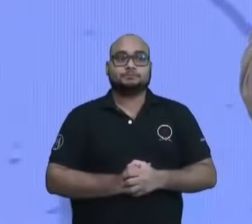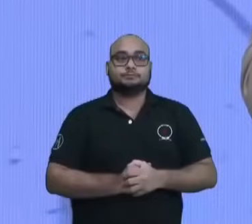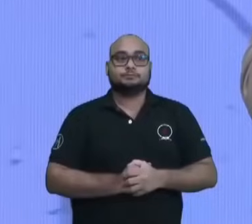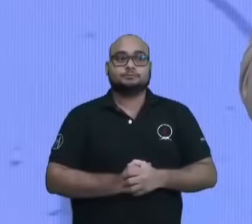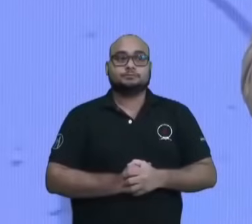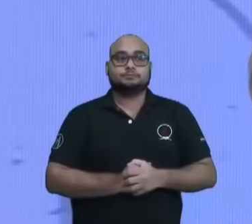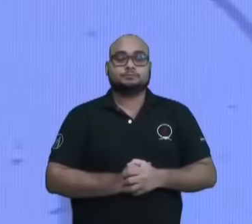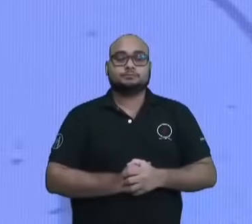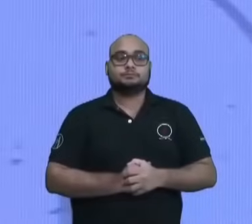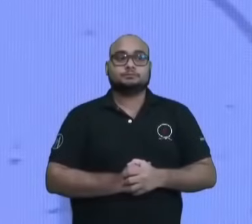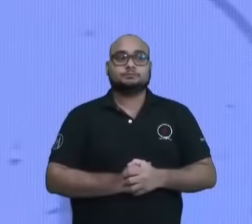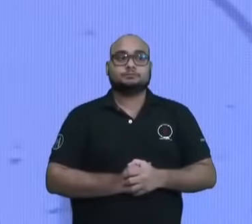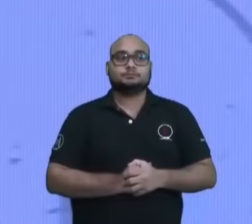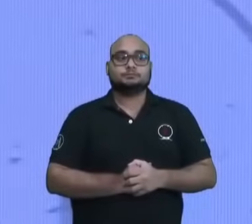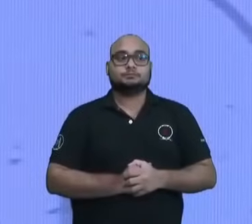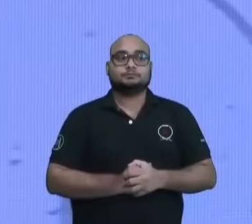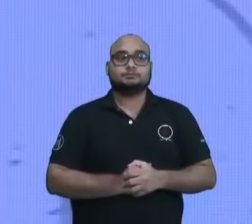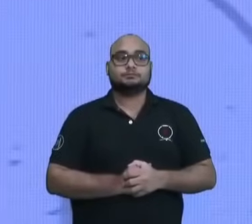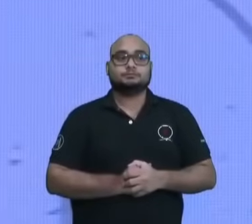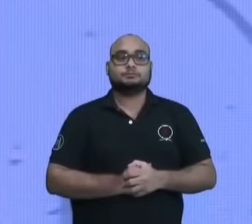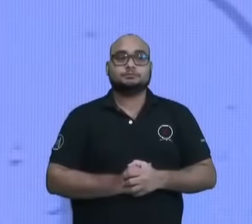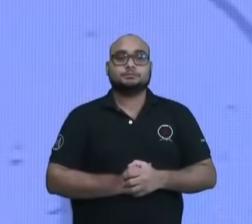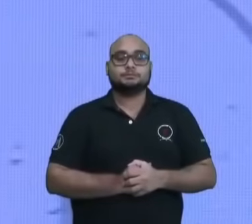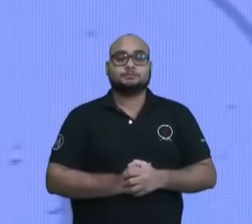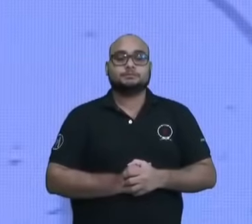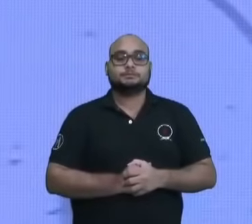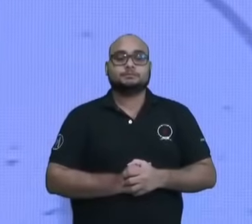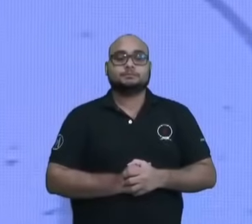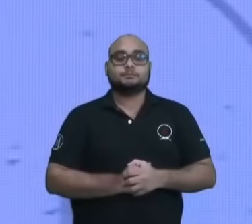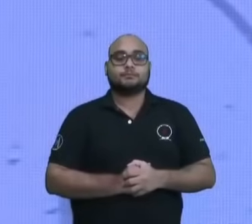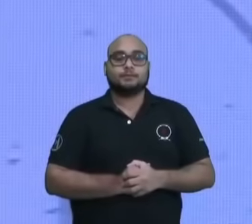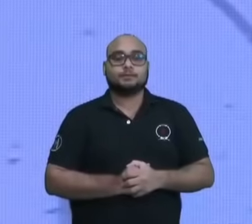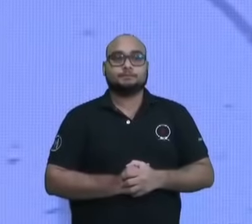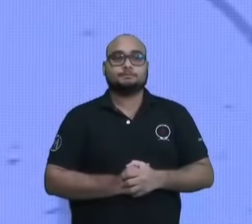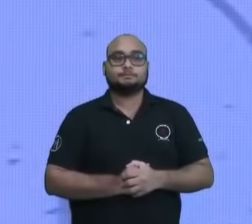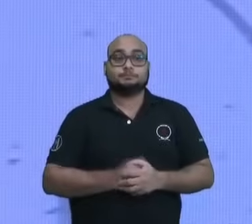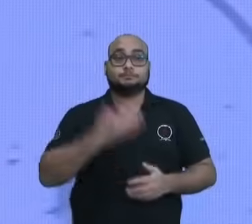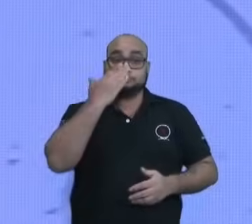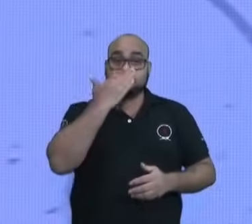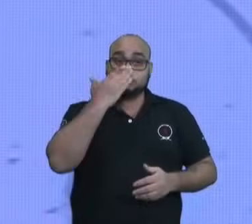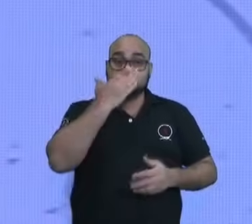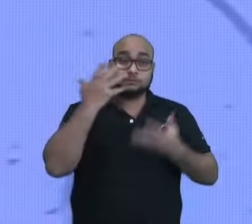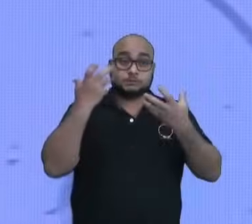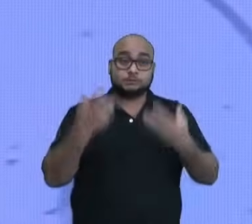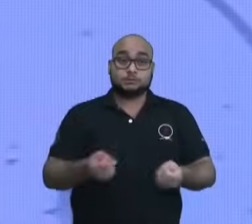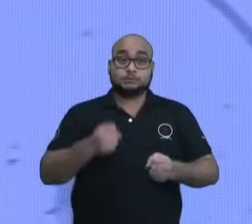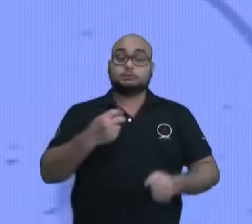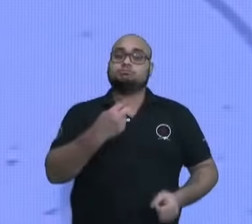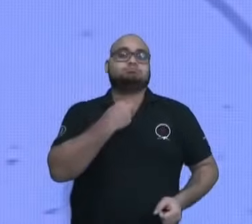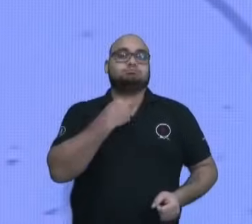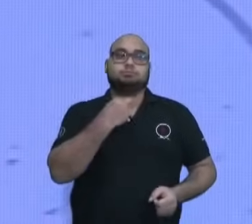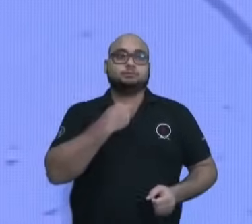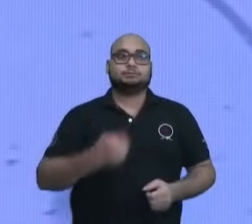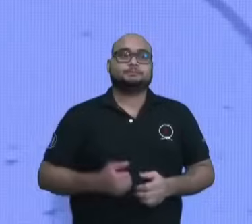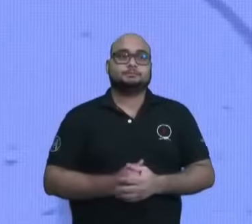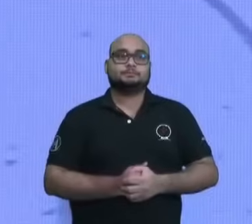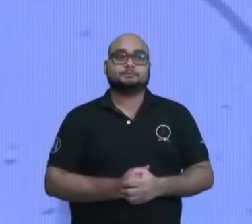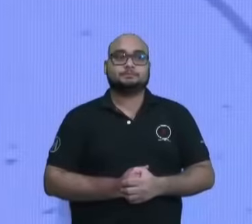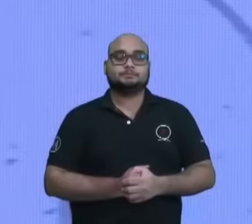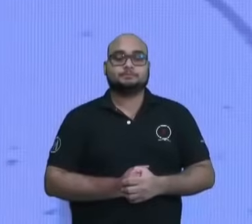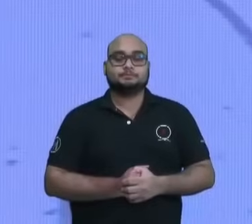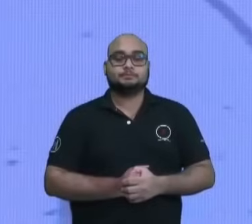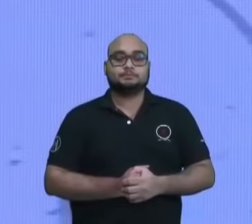Tessalonicenses que vos abstenhais da prostituição Essa é a vontade de Deus a vossa Santificação que vos absten ais da prostituição primeira